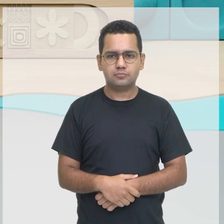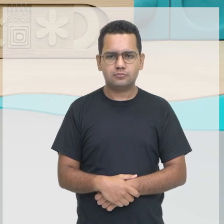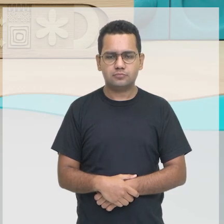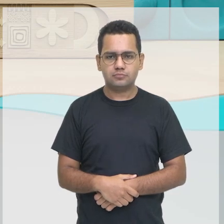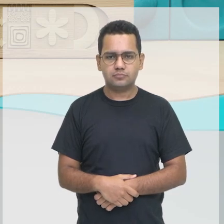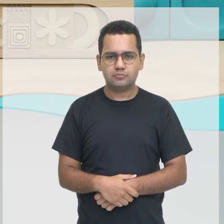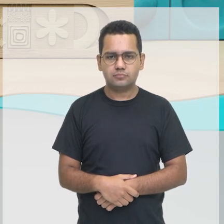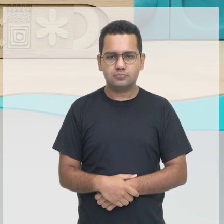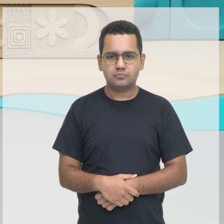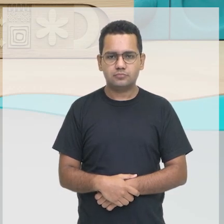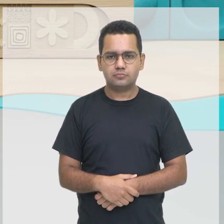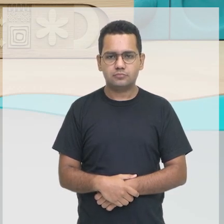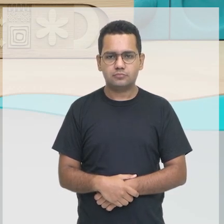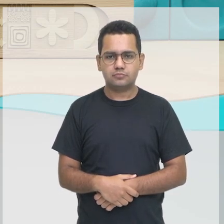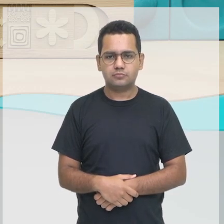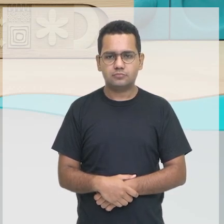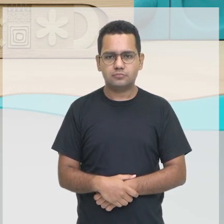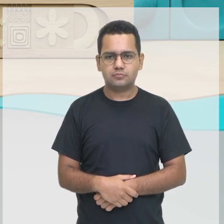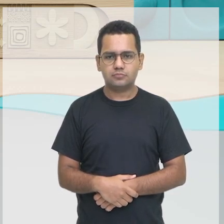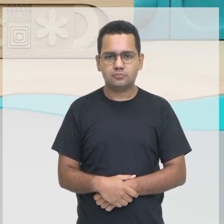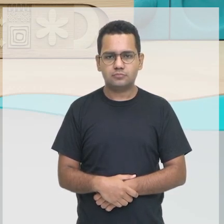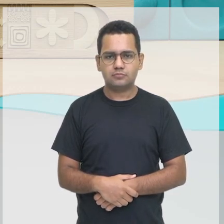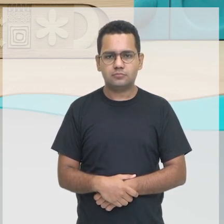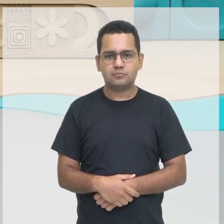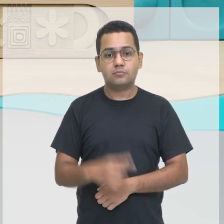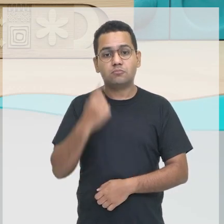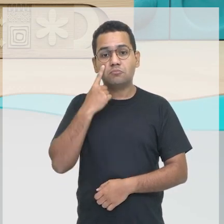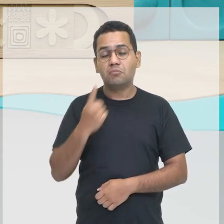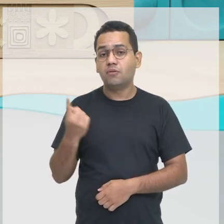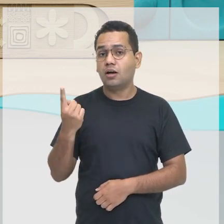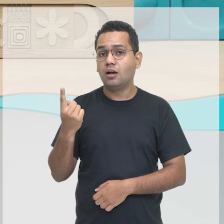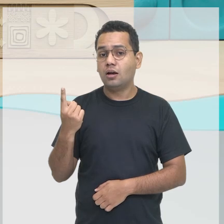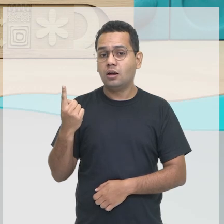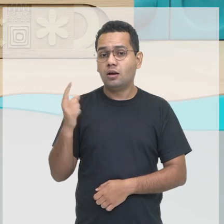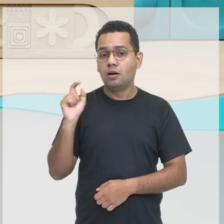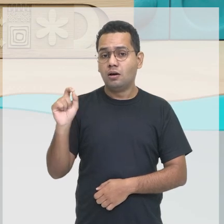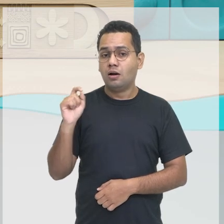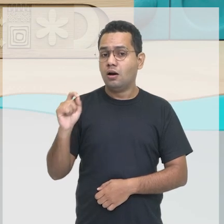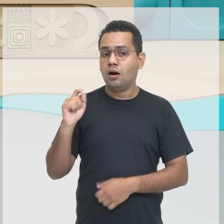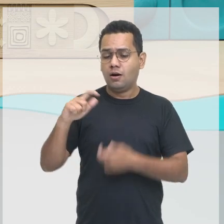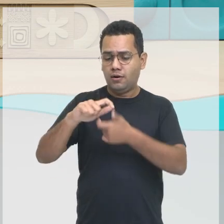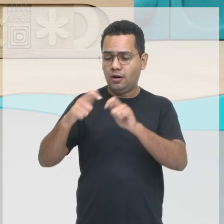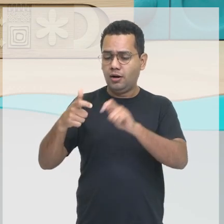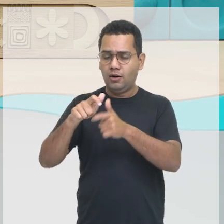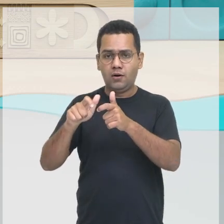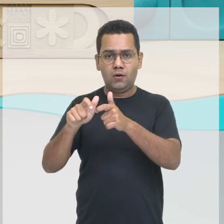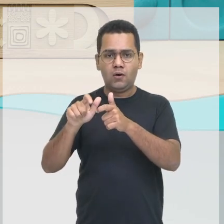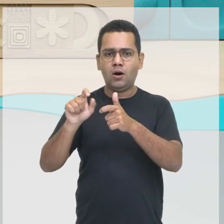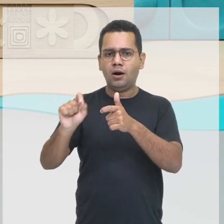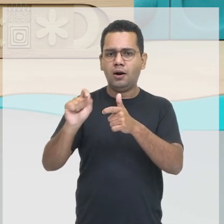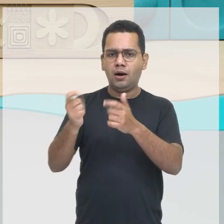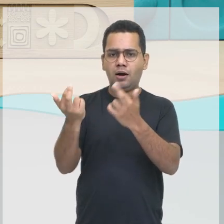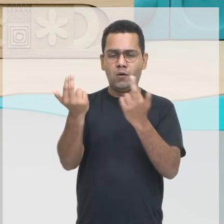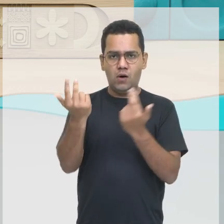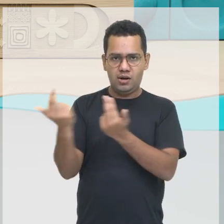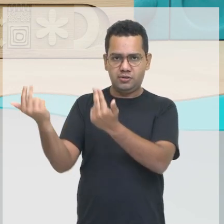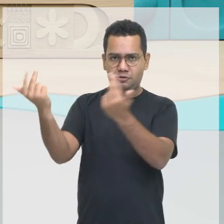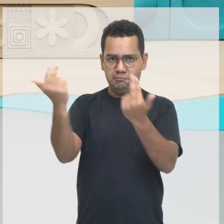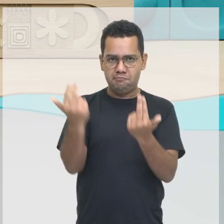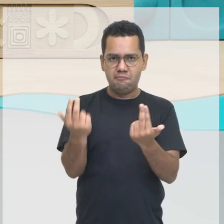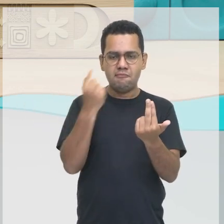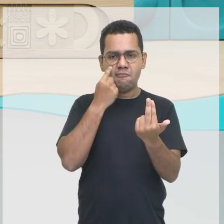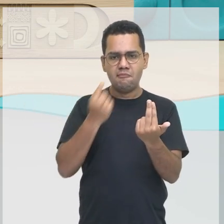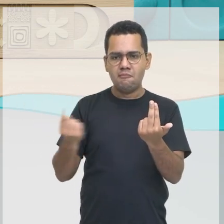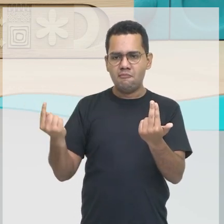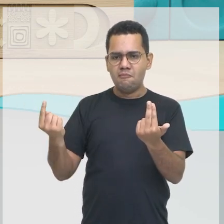e são, por exemplo, figuras geométricas simetricamente, ou seja, uma igual à outra, como